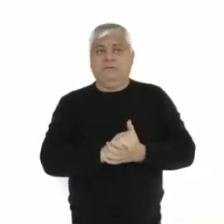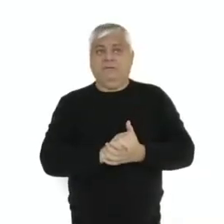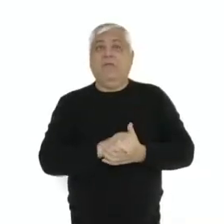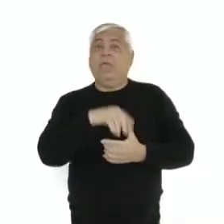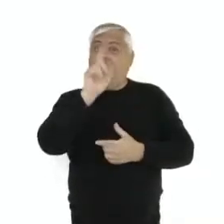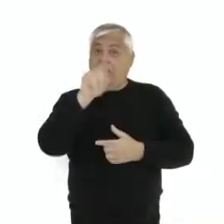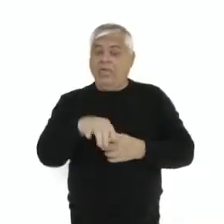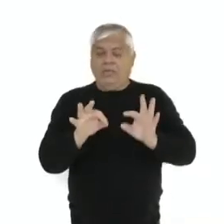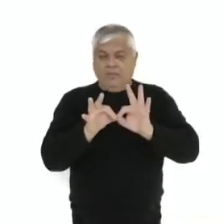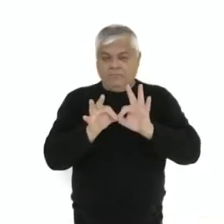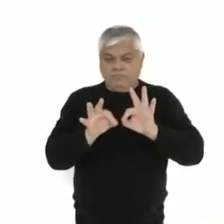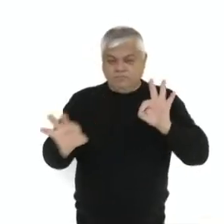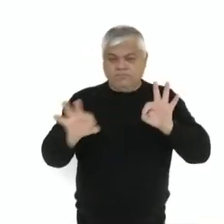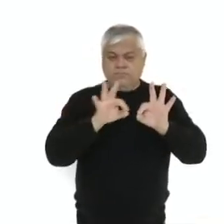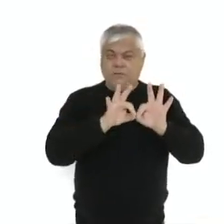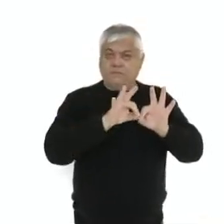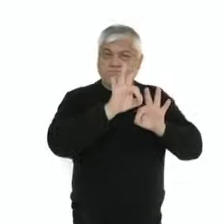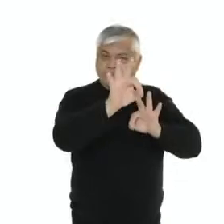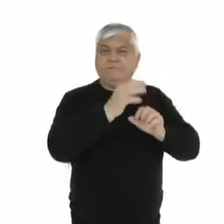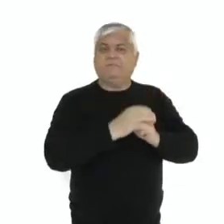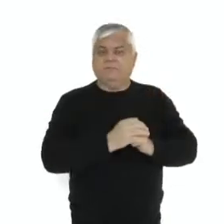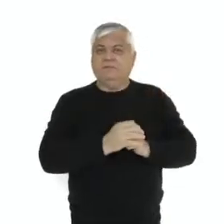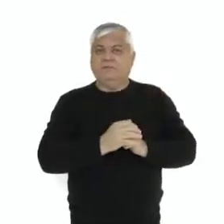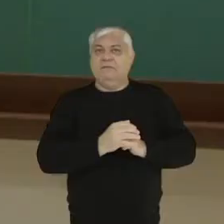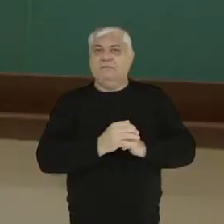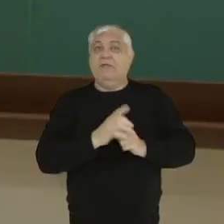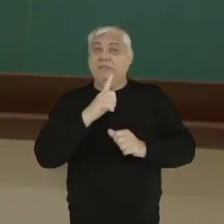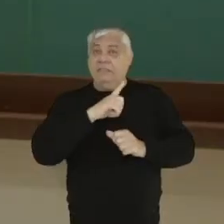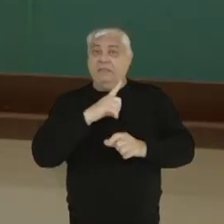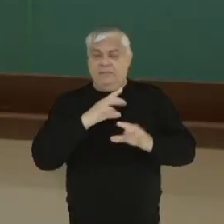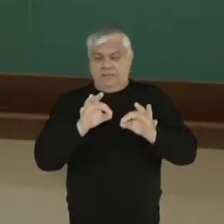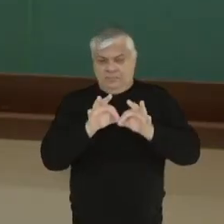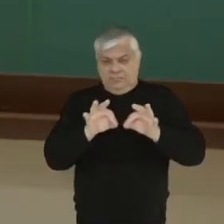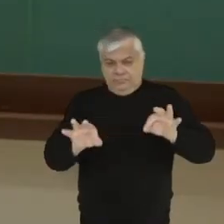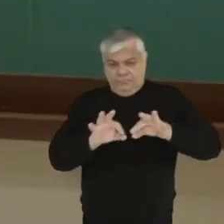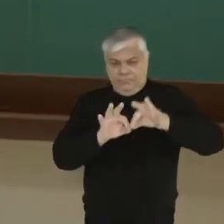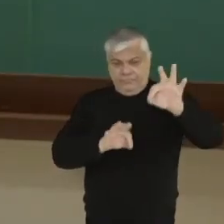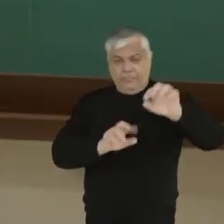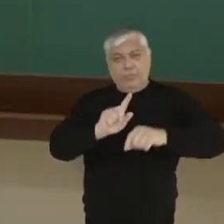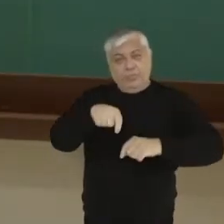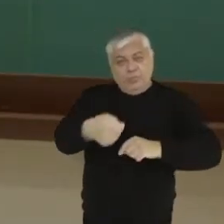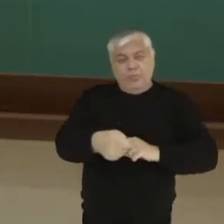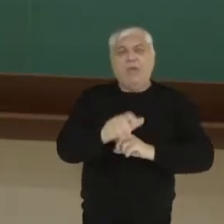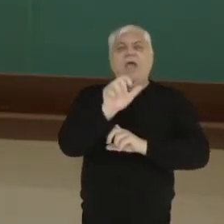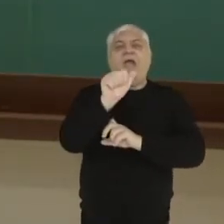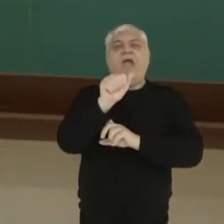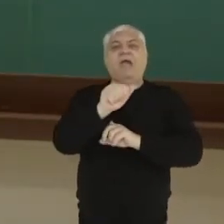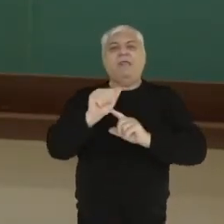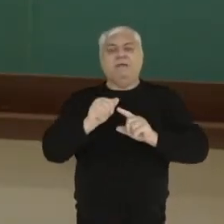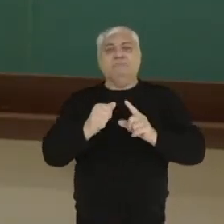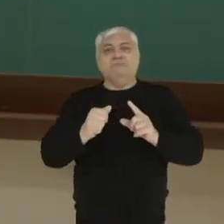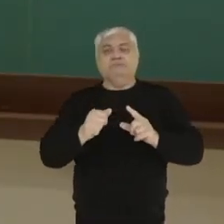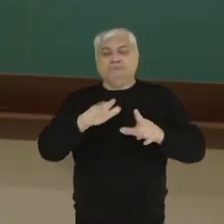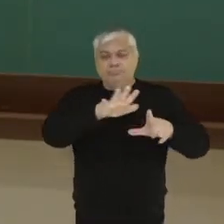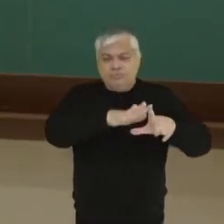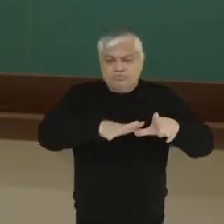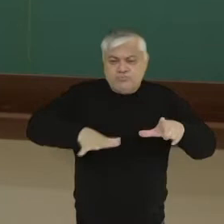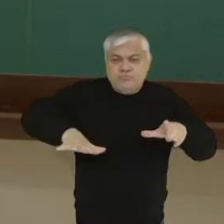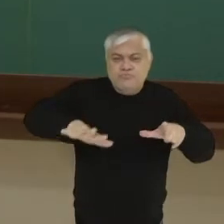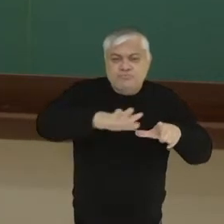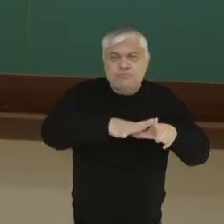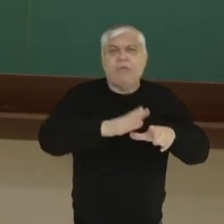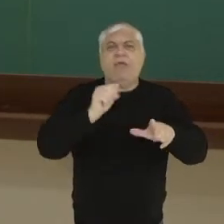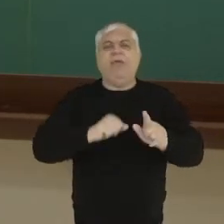é a medida da superfície contida por um contorno, tá? Então a superfície contida por um contorno